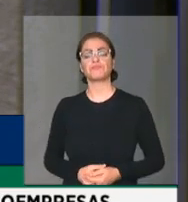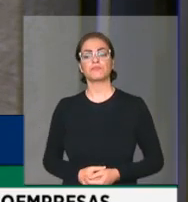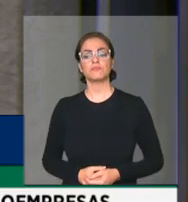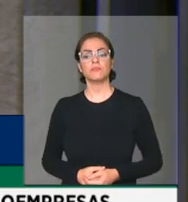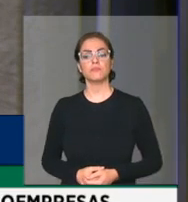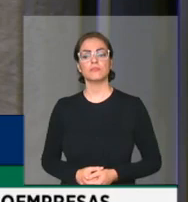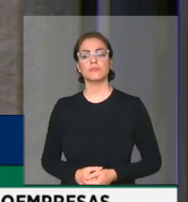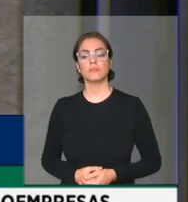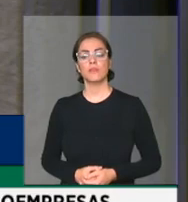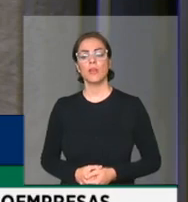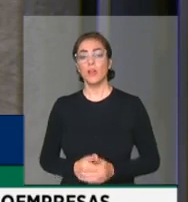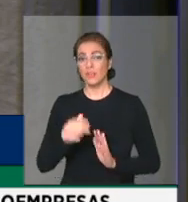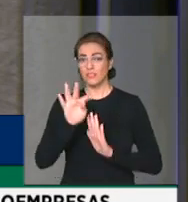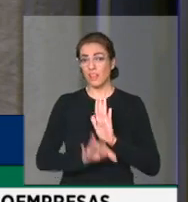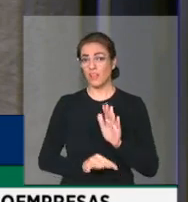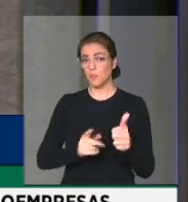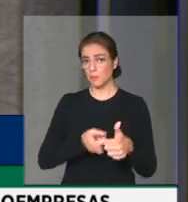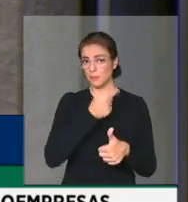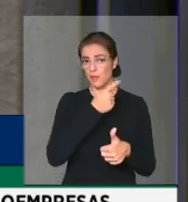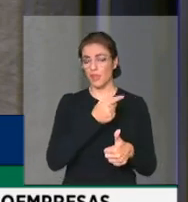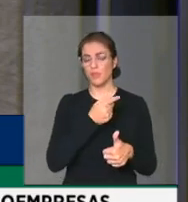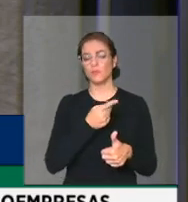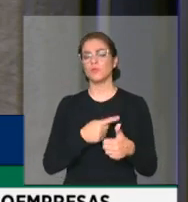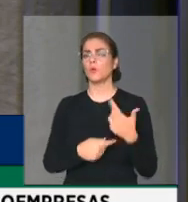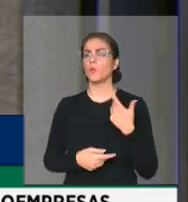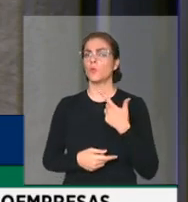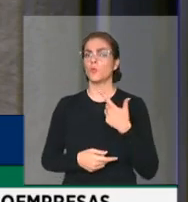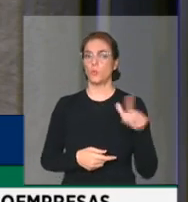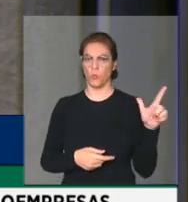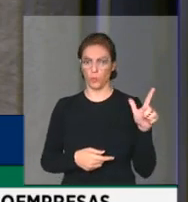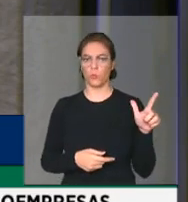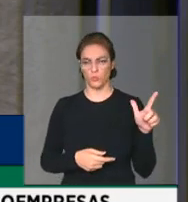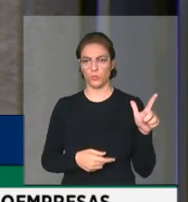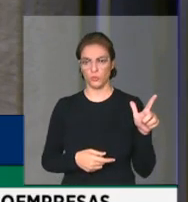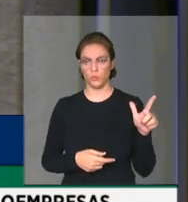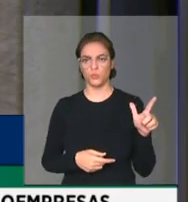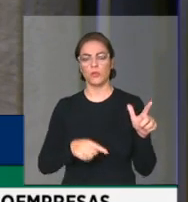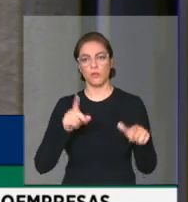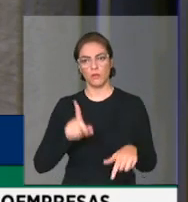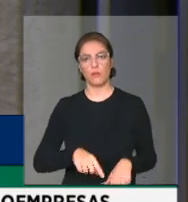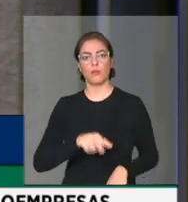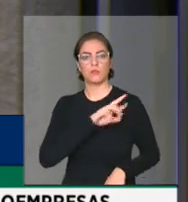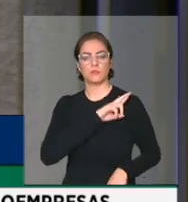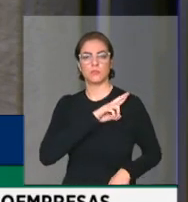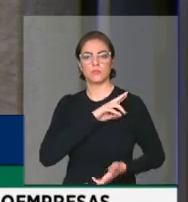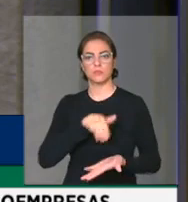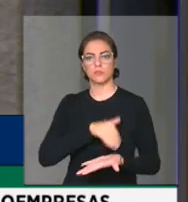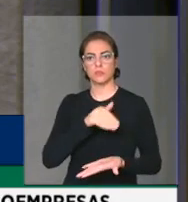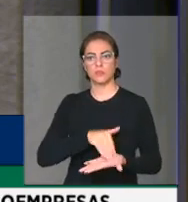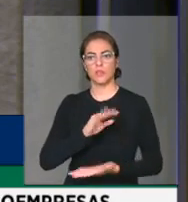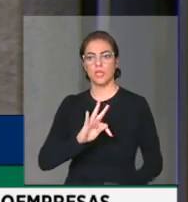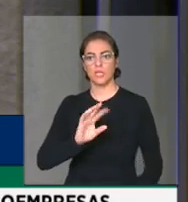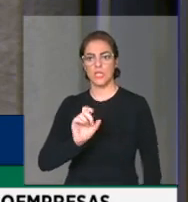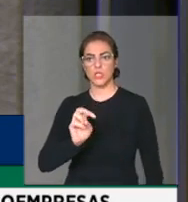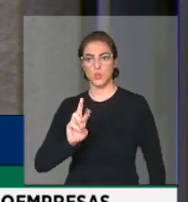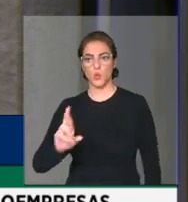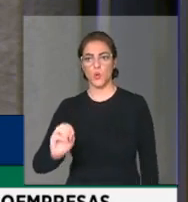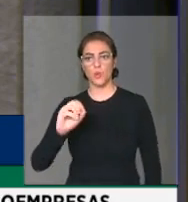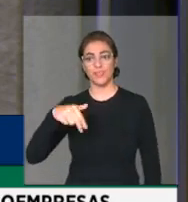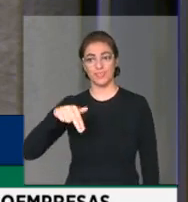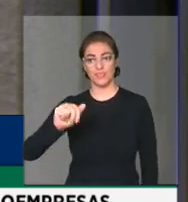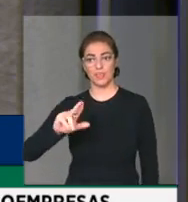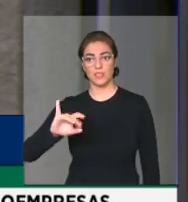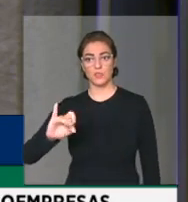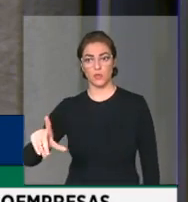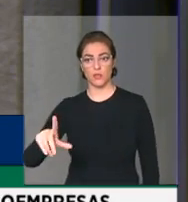que, na redação originária, essa atribuição estava a recair sobre a alçada da Secretaria do Tesouro Nacional,